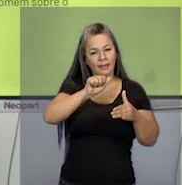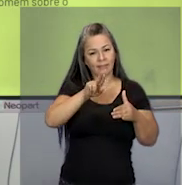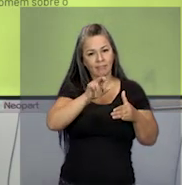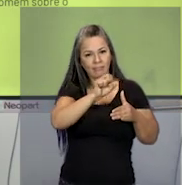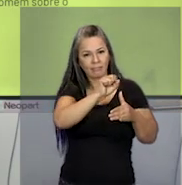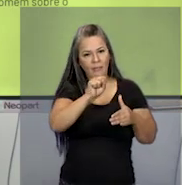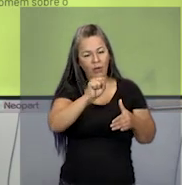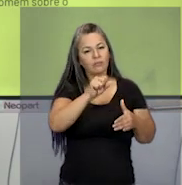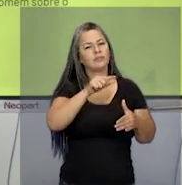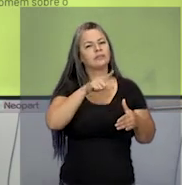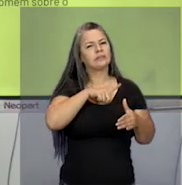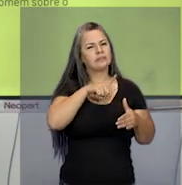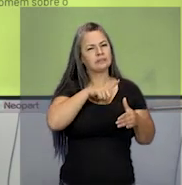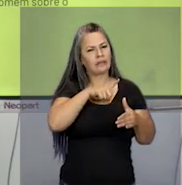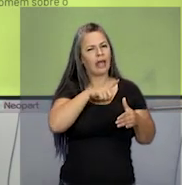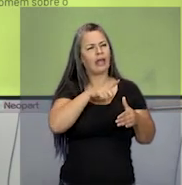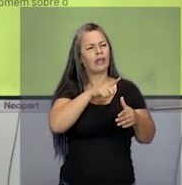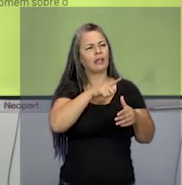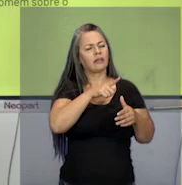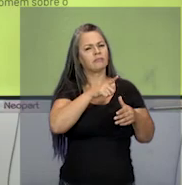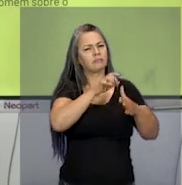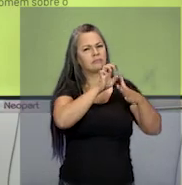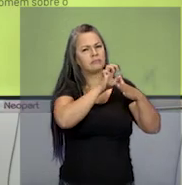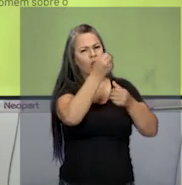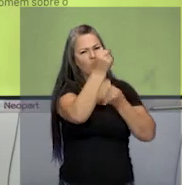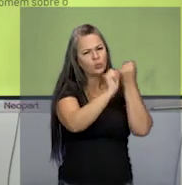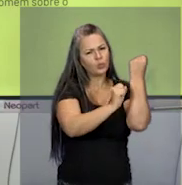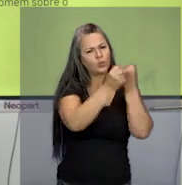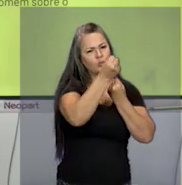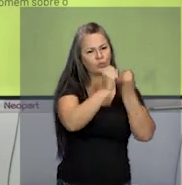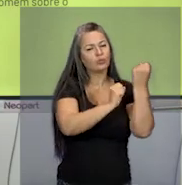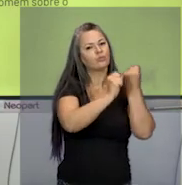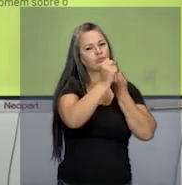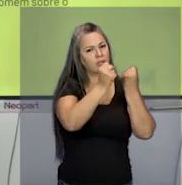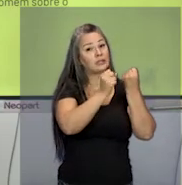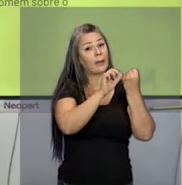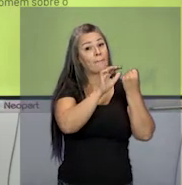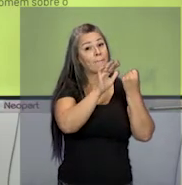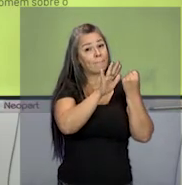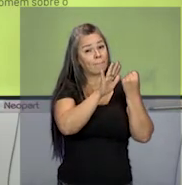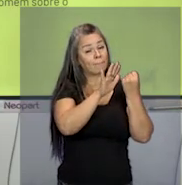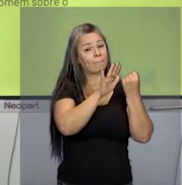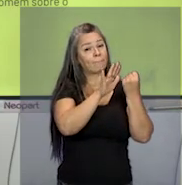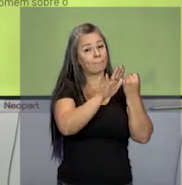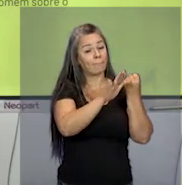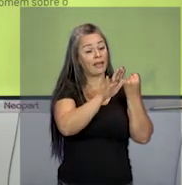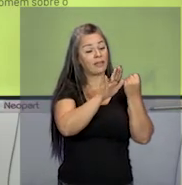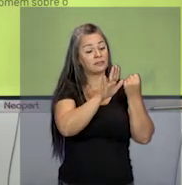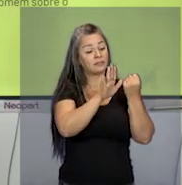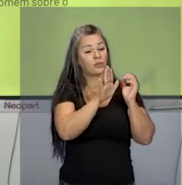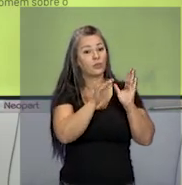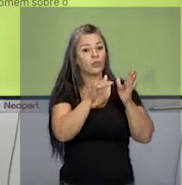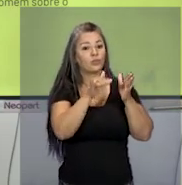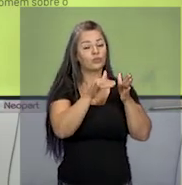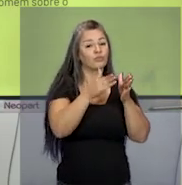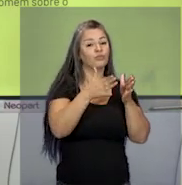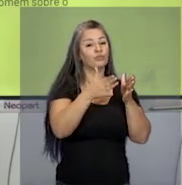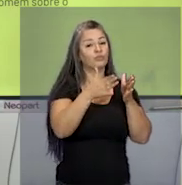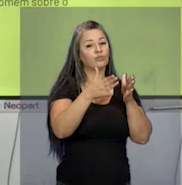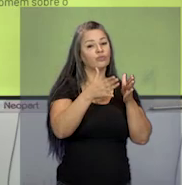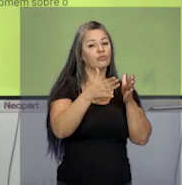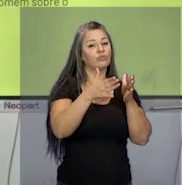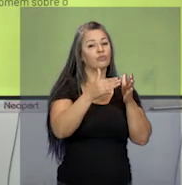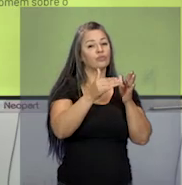uma pequena quantidade de indústria, mas um volume muito baixo, né? Porque o que se destaca mesmo na região geoeconômica da